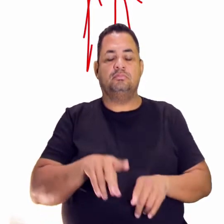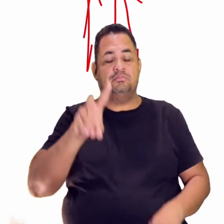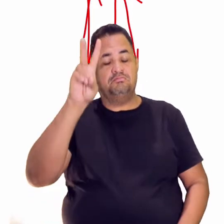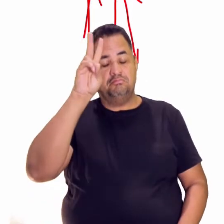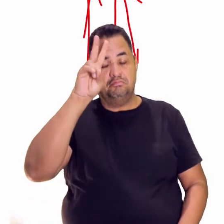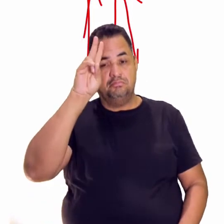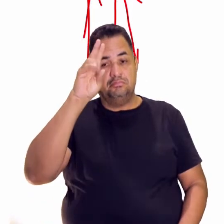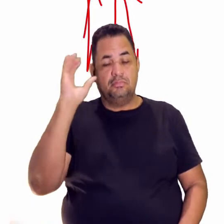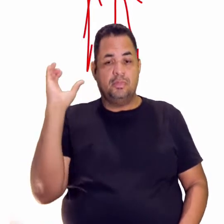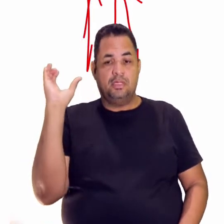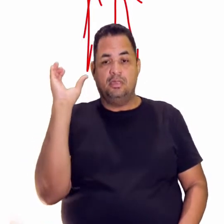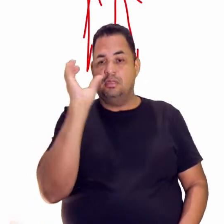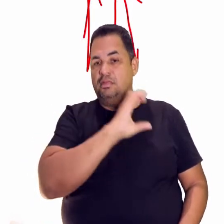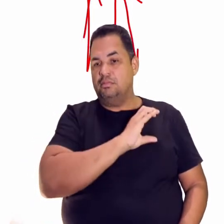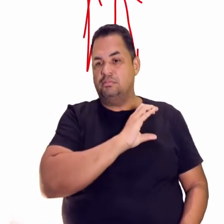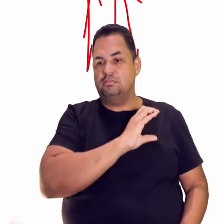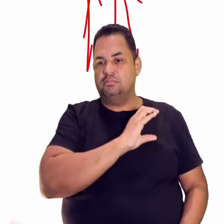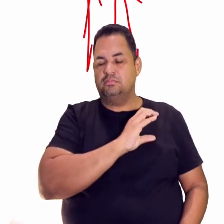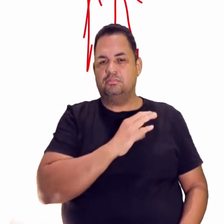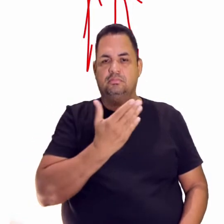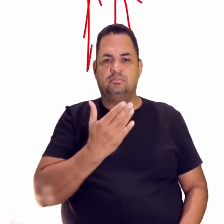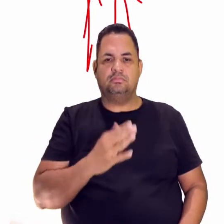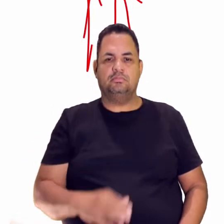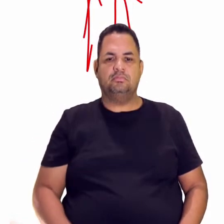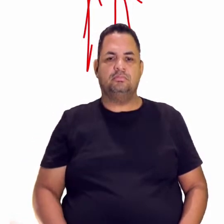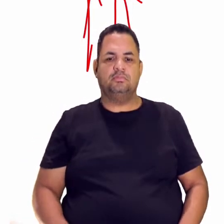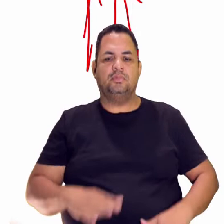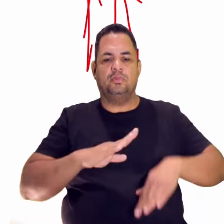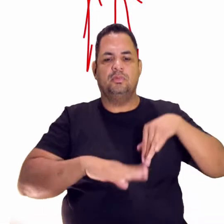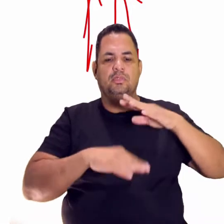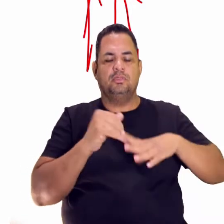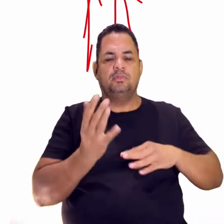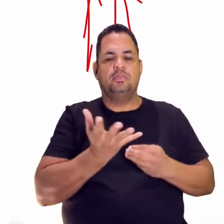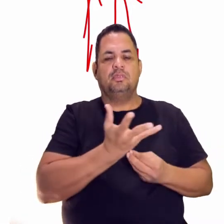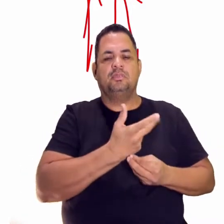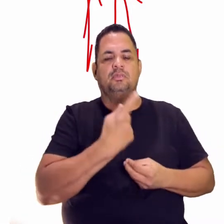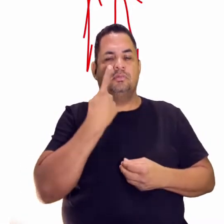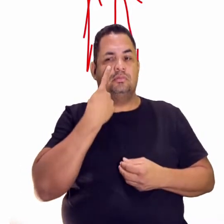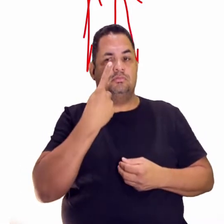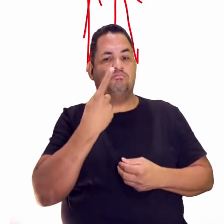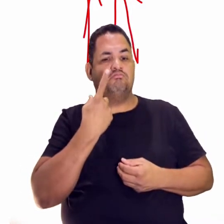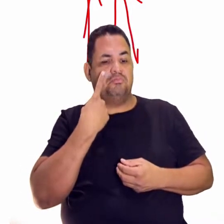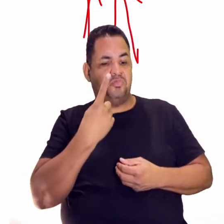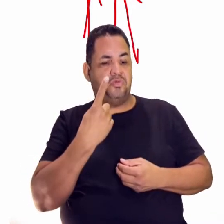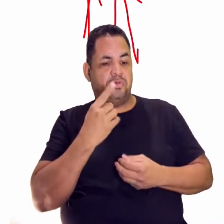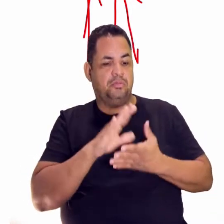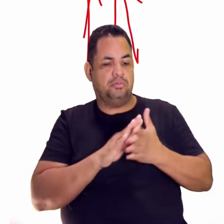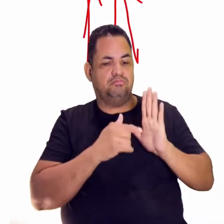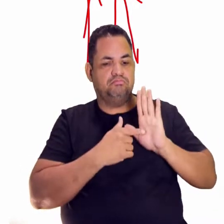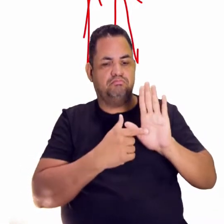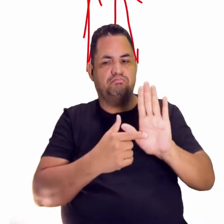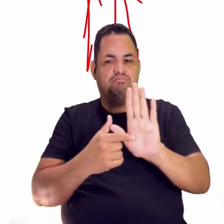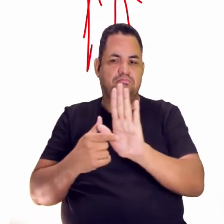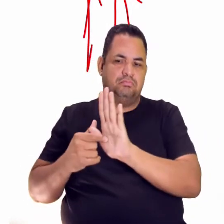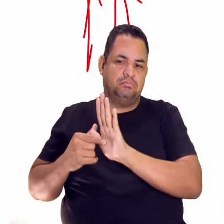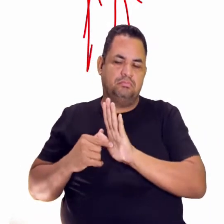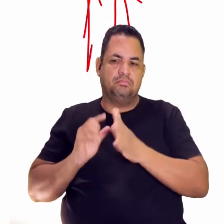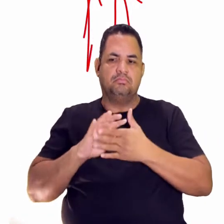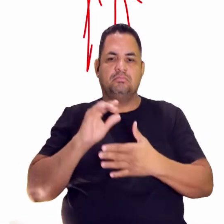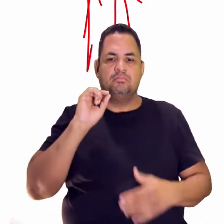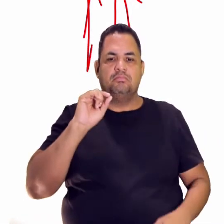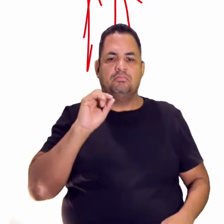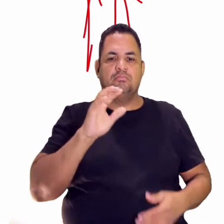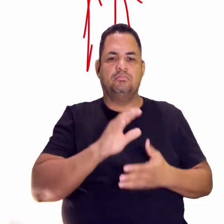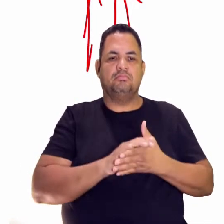aqui rápida. Um certo artista foi ver a exposição de uma dessas artistas assim, que ela fez